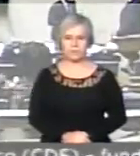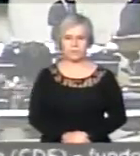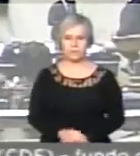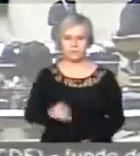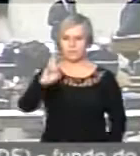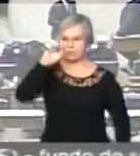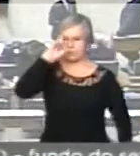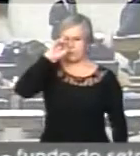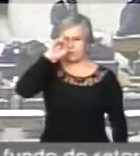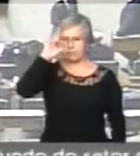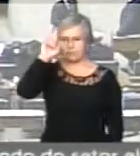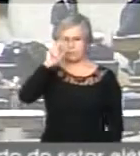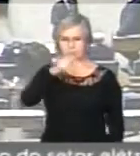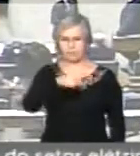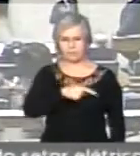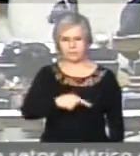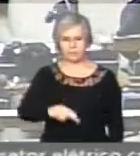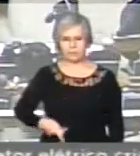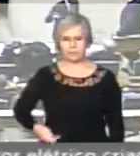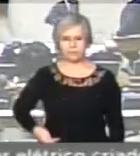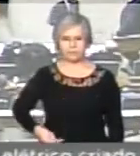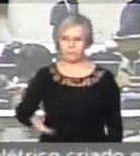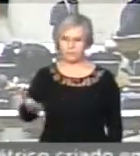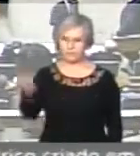Senhor presidente,